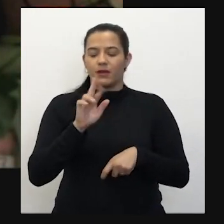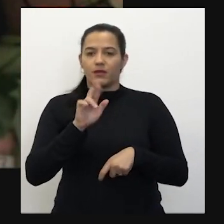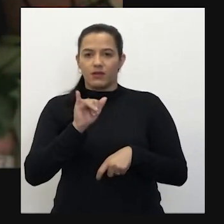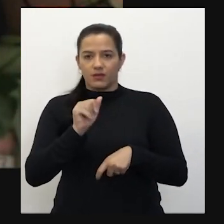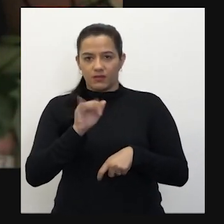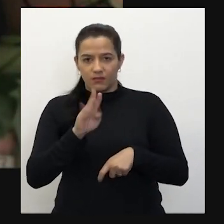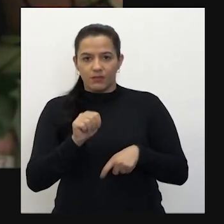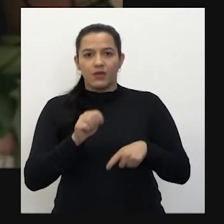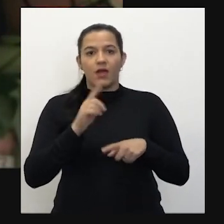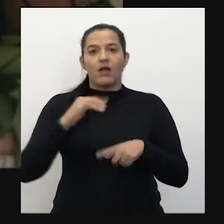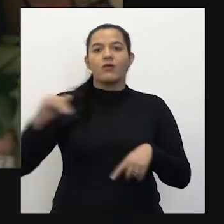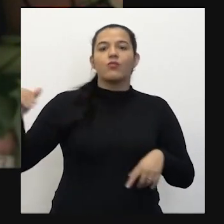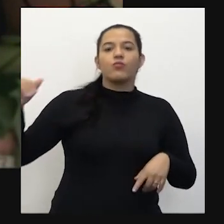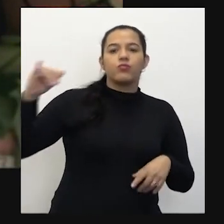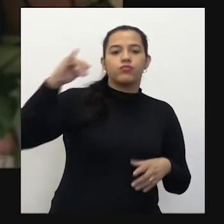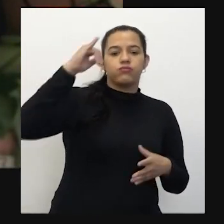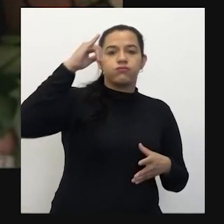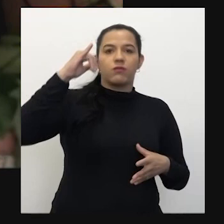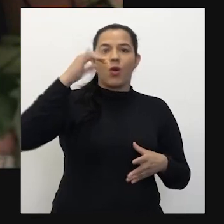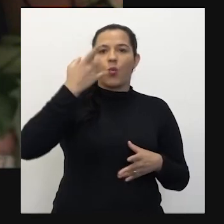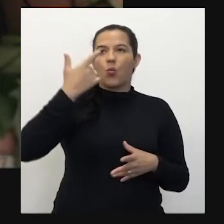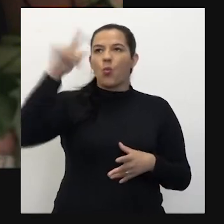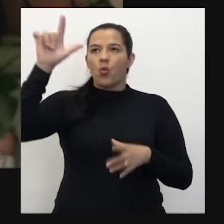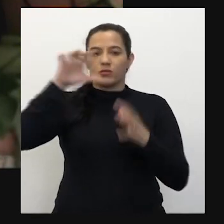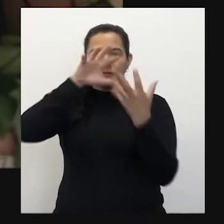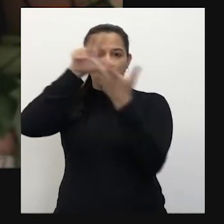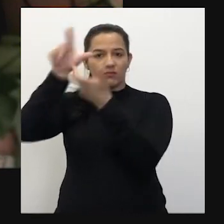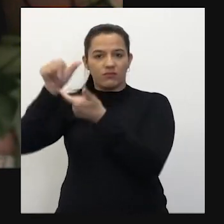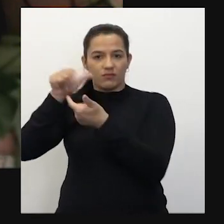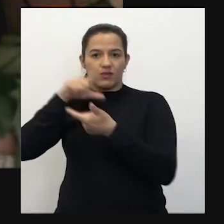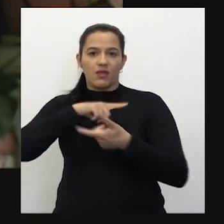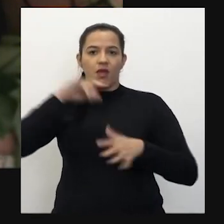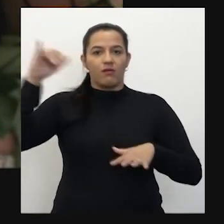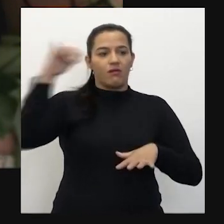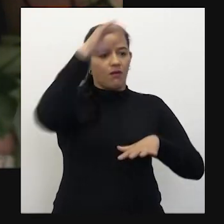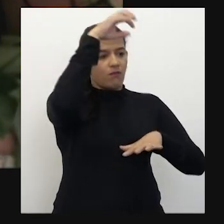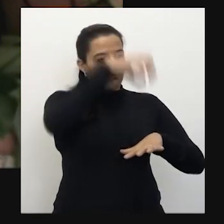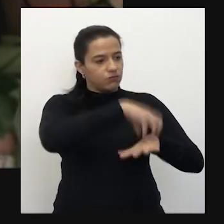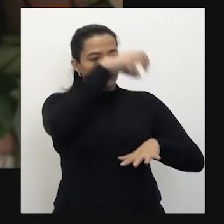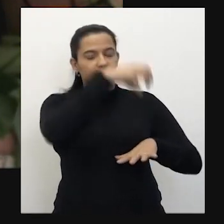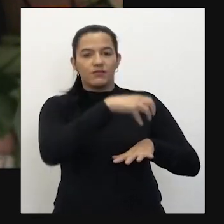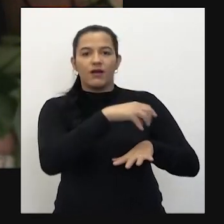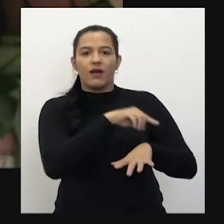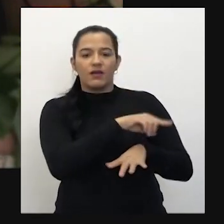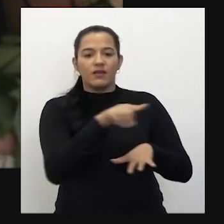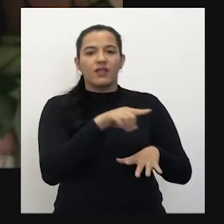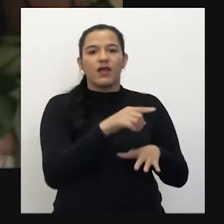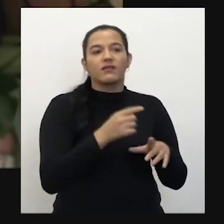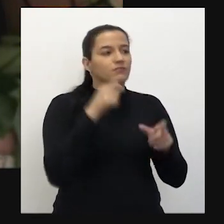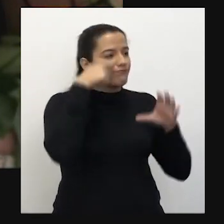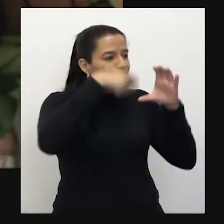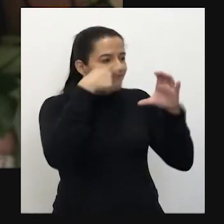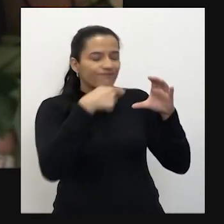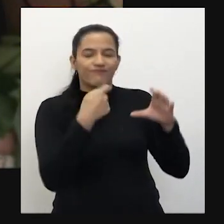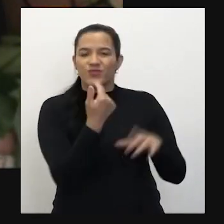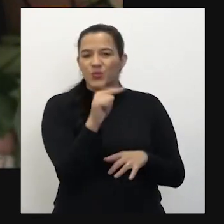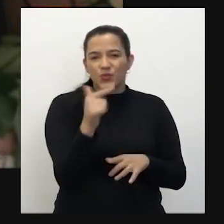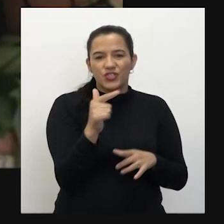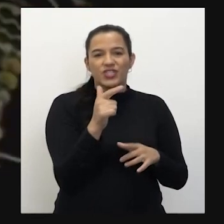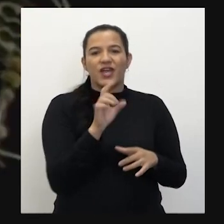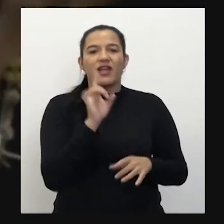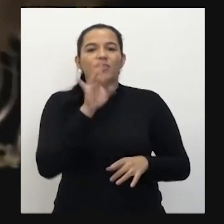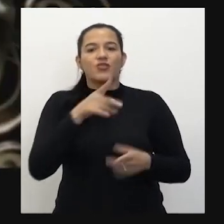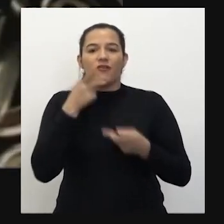uma espaçonave que vinha de um planeta onde as pessoas só falavam de improviso, onde não existia cultura escrita, nem gravador, nem memória, tudo eles falavam de